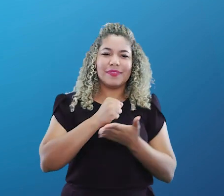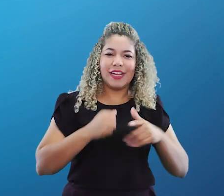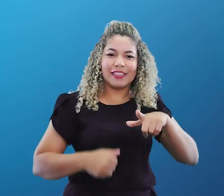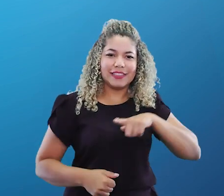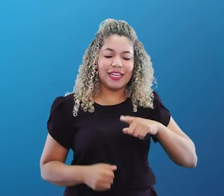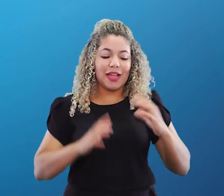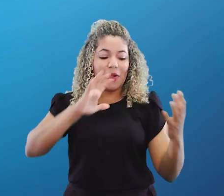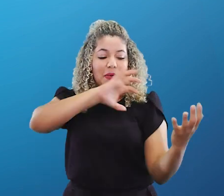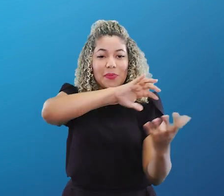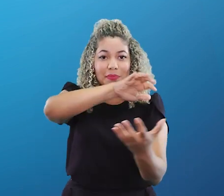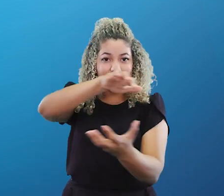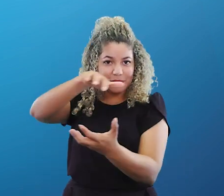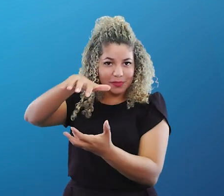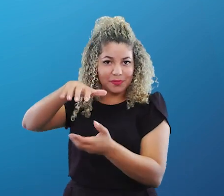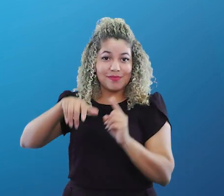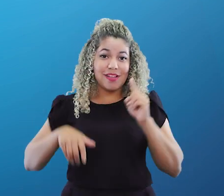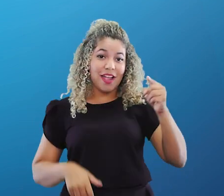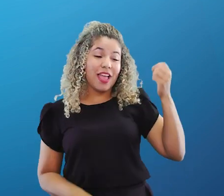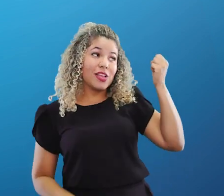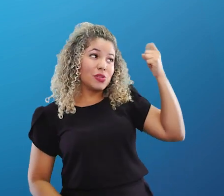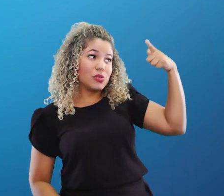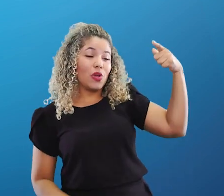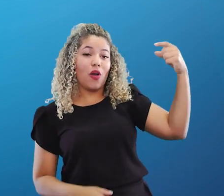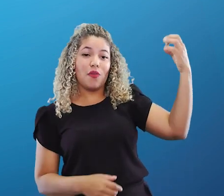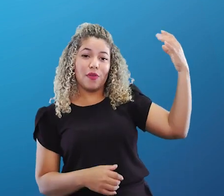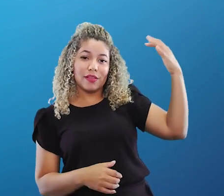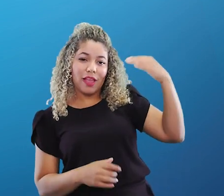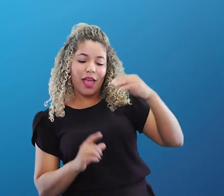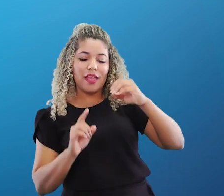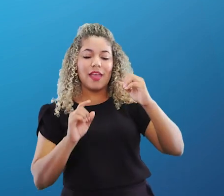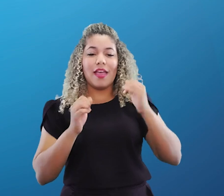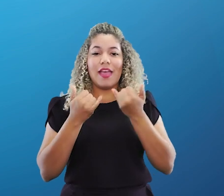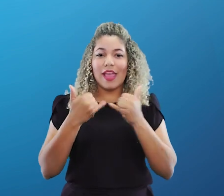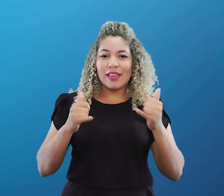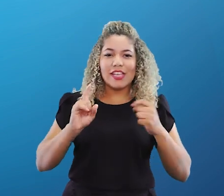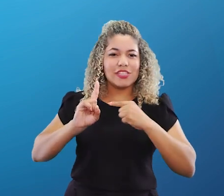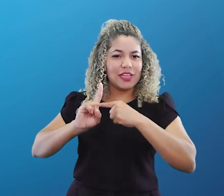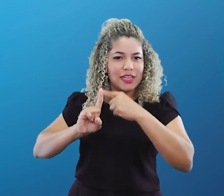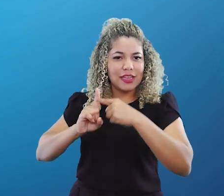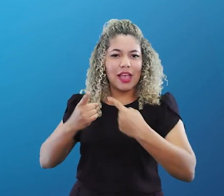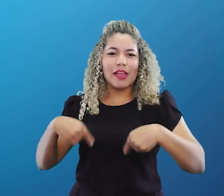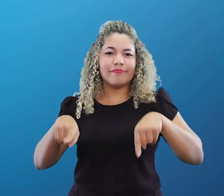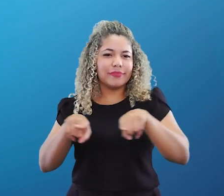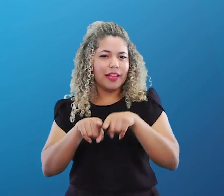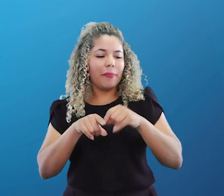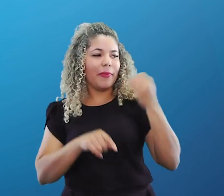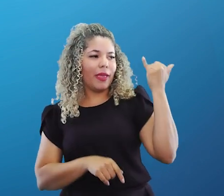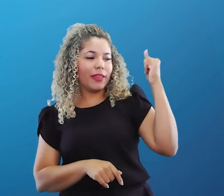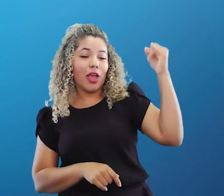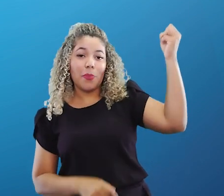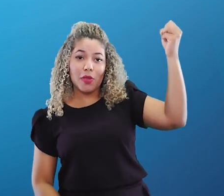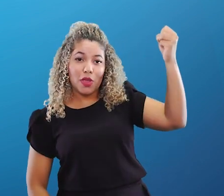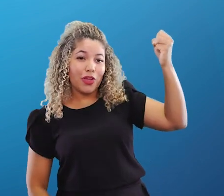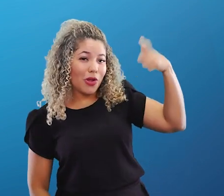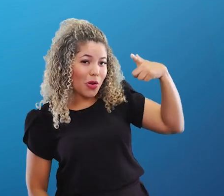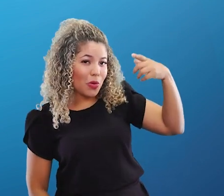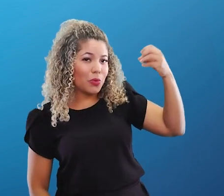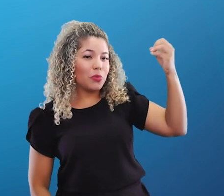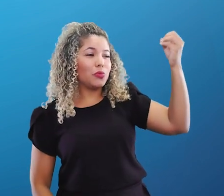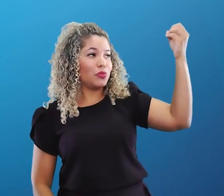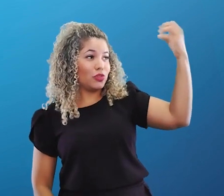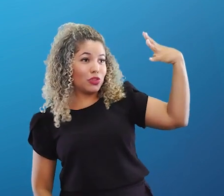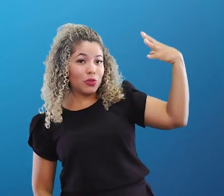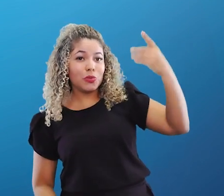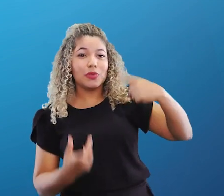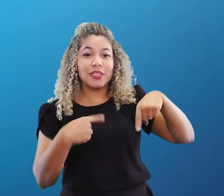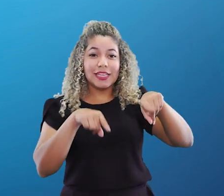temos nos planetas. Ele que vai fornecer energia térmica, mas ele também fornece energia luminosa, ele também